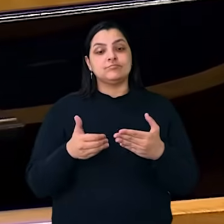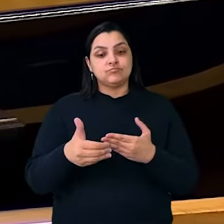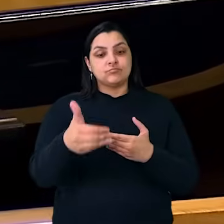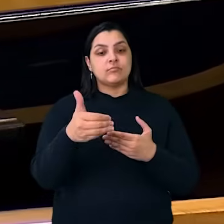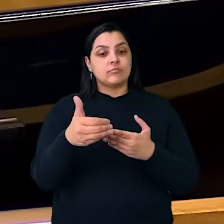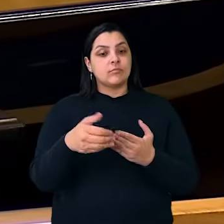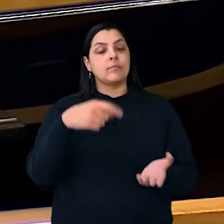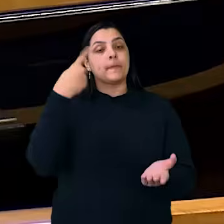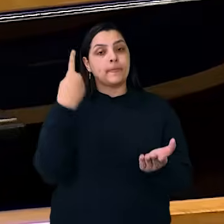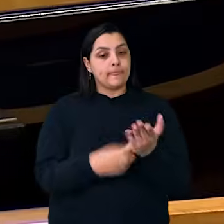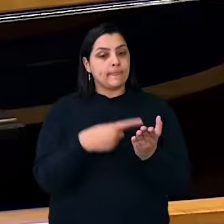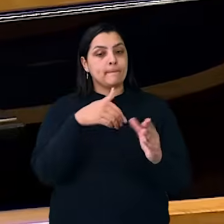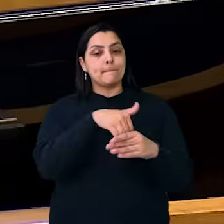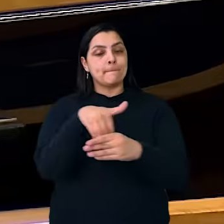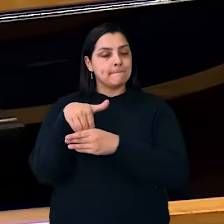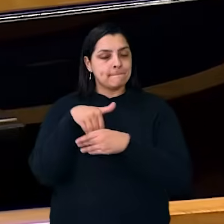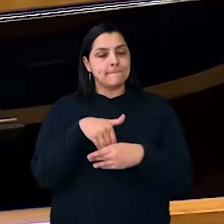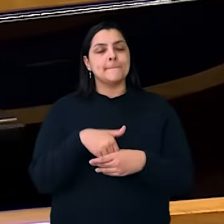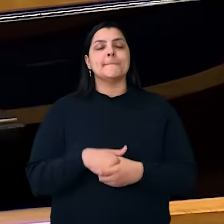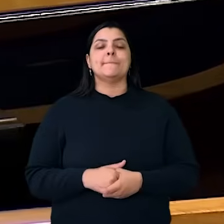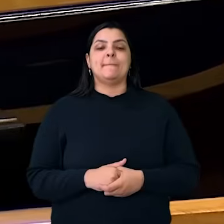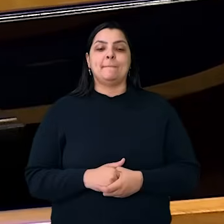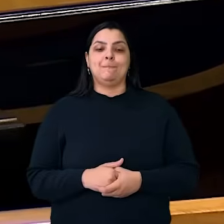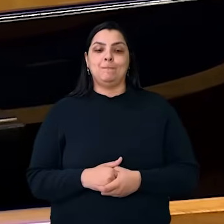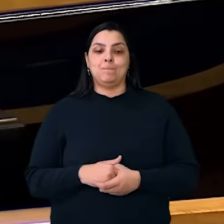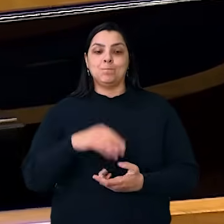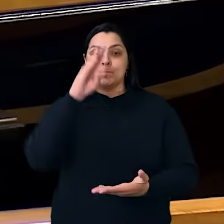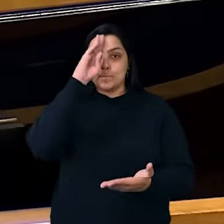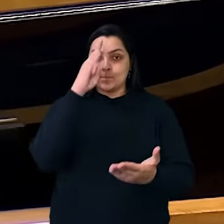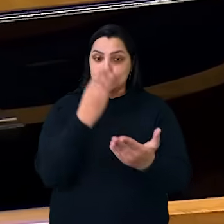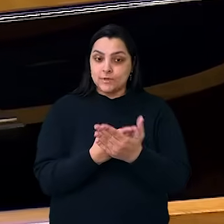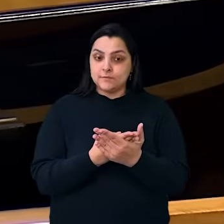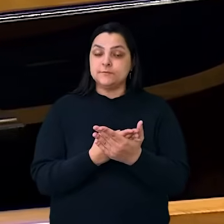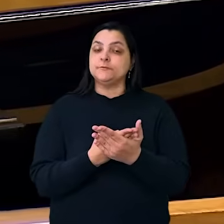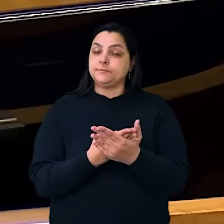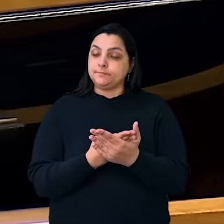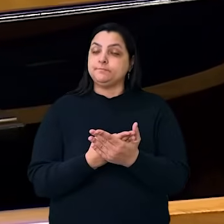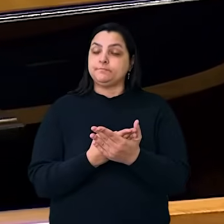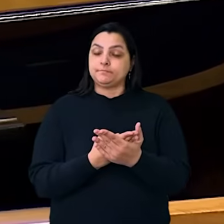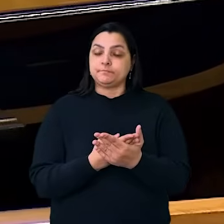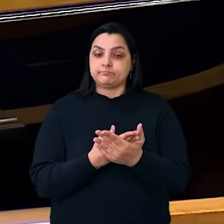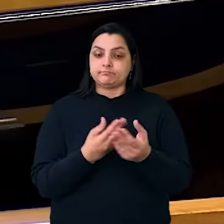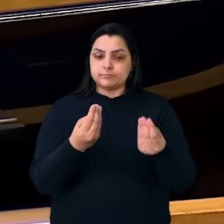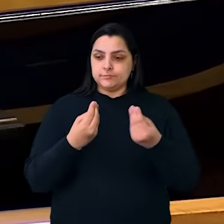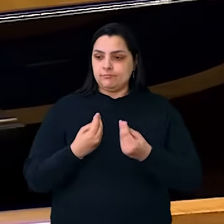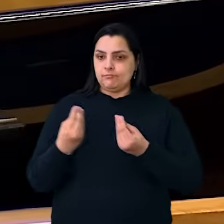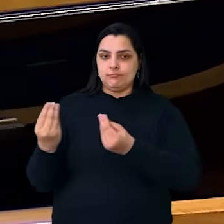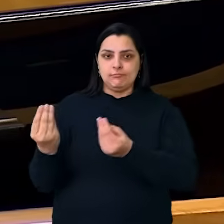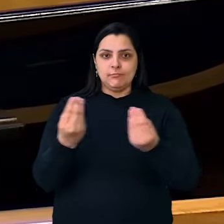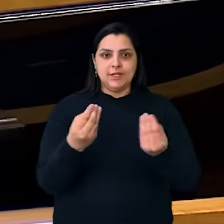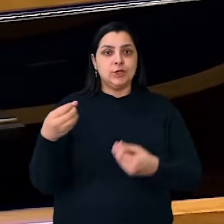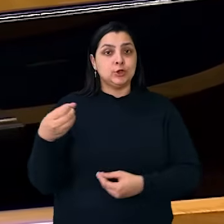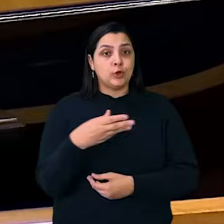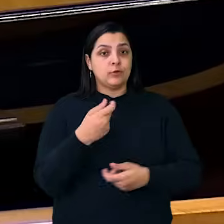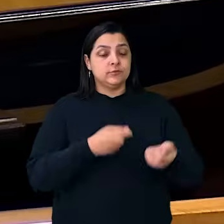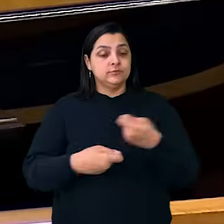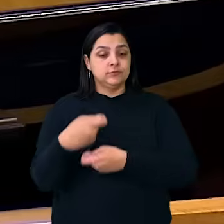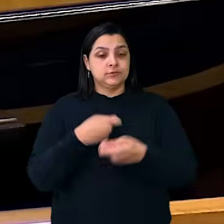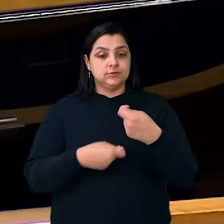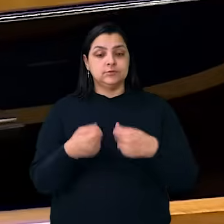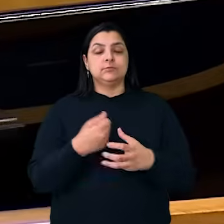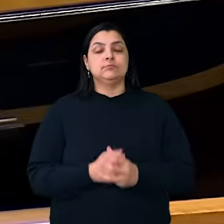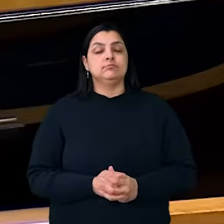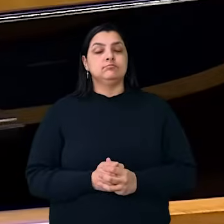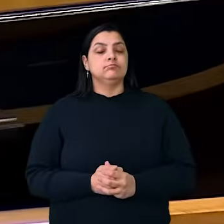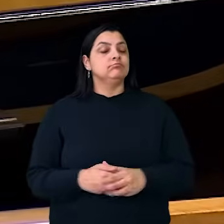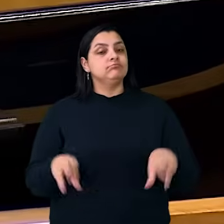já concretizado pelos colegas e com a confiança que se emprestou a essa nova administração,